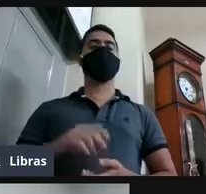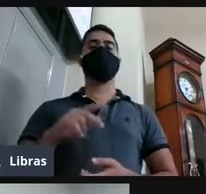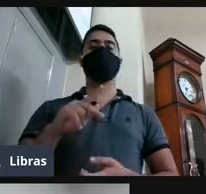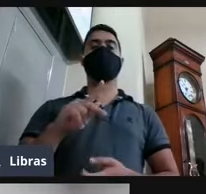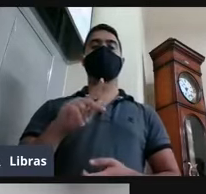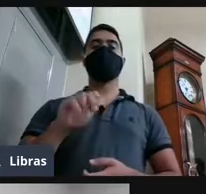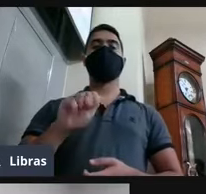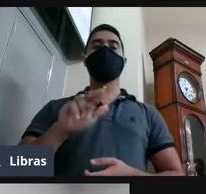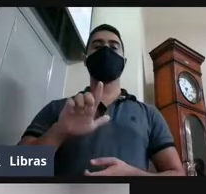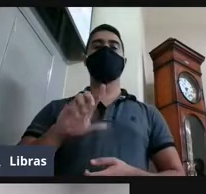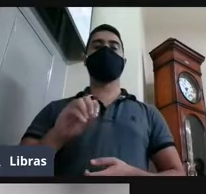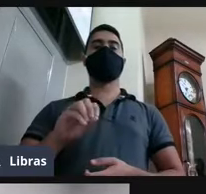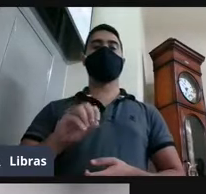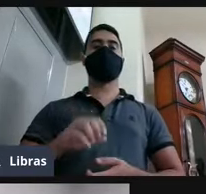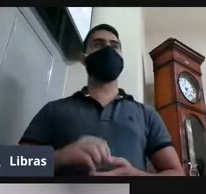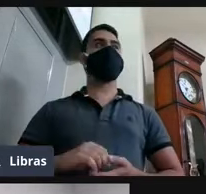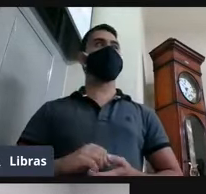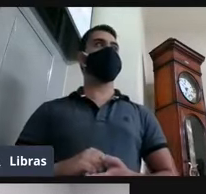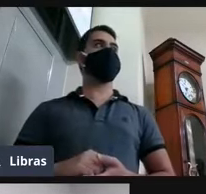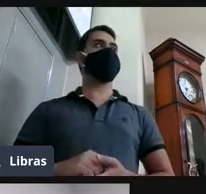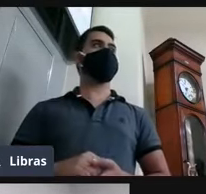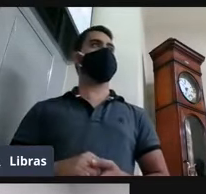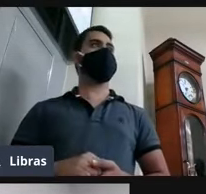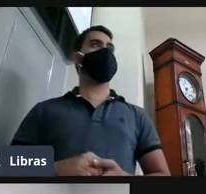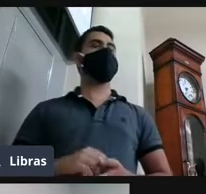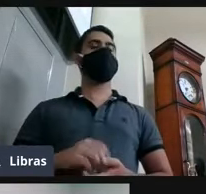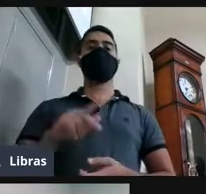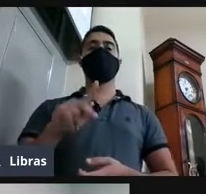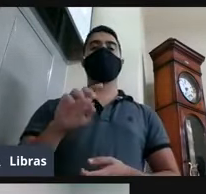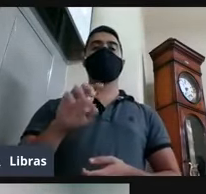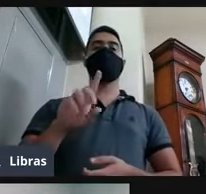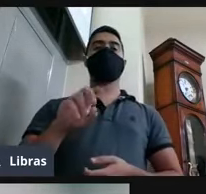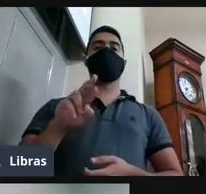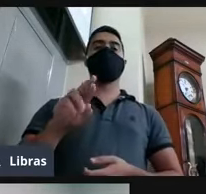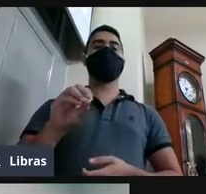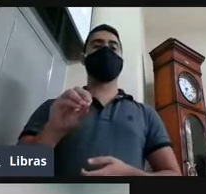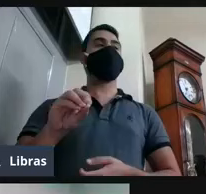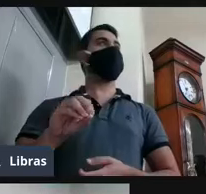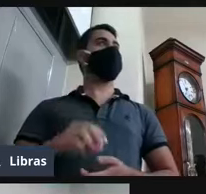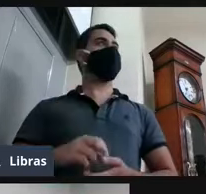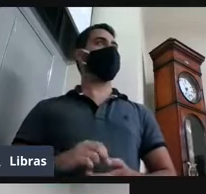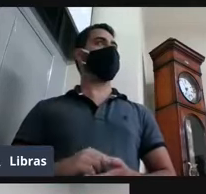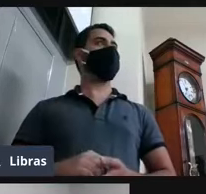Celso Alves Pena. Vereador Pedro Paulo Magalhães Graça.